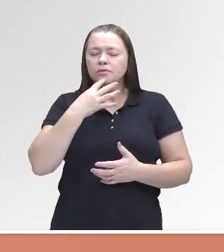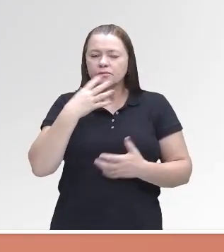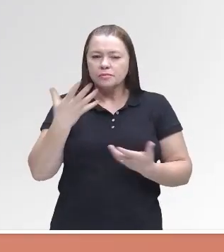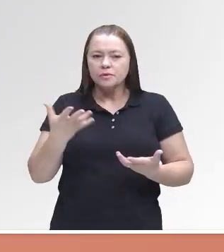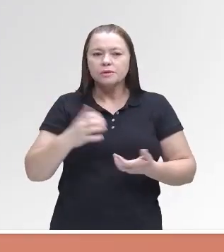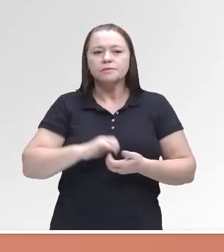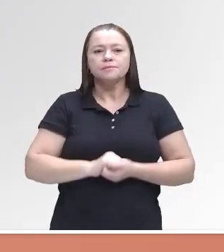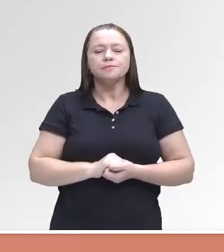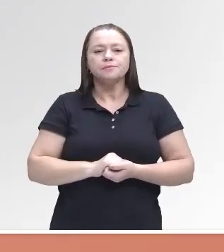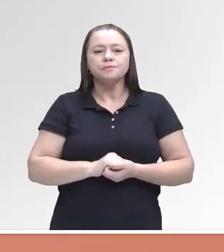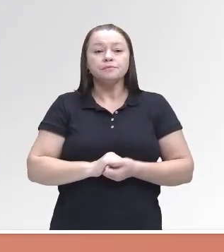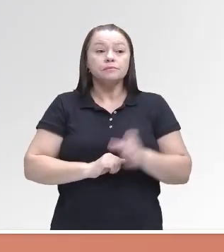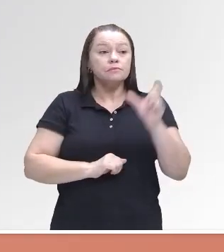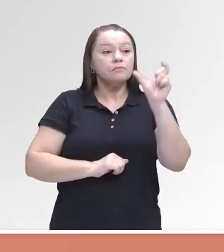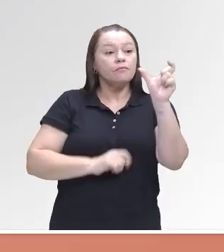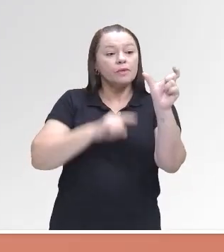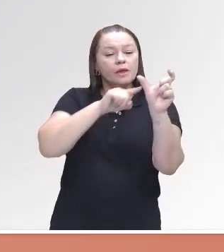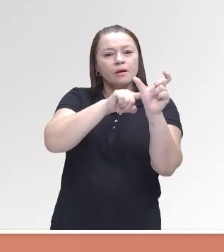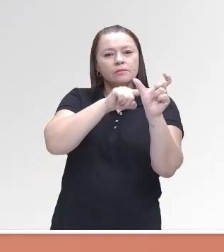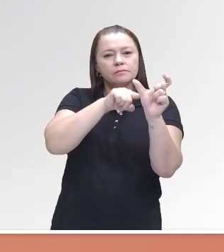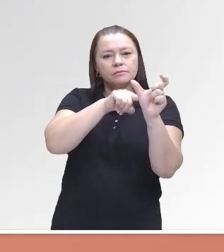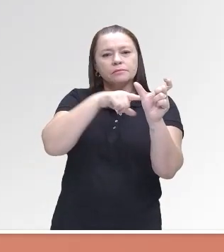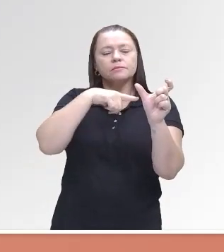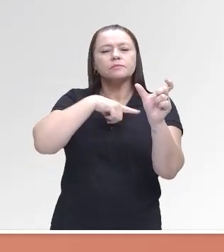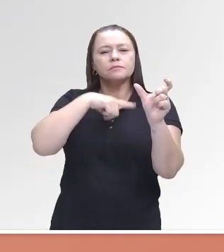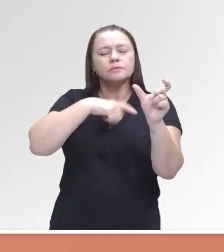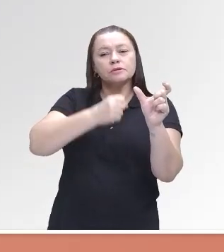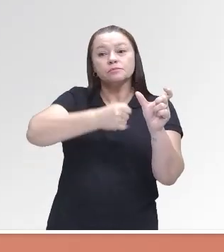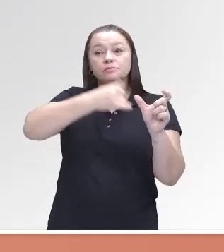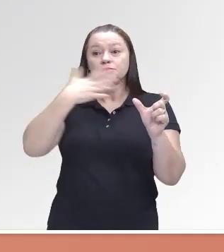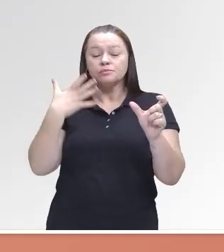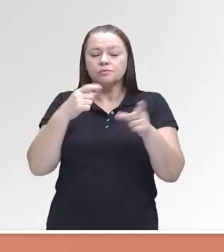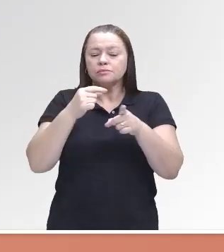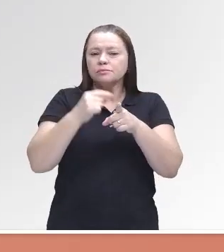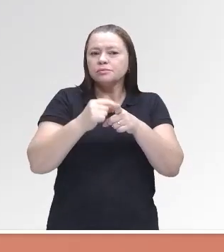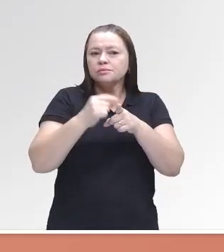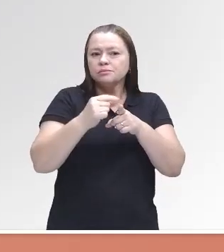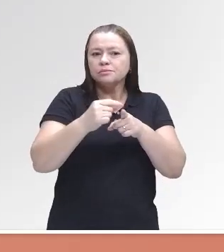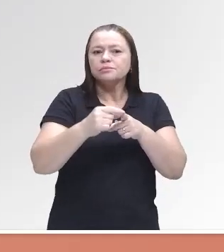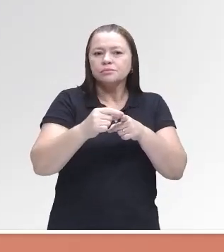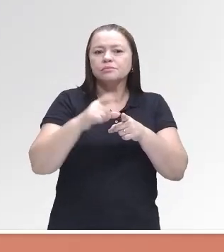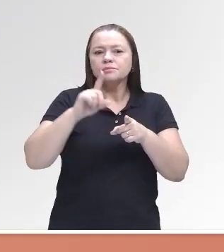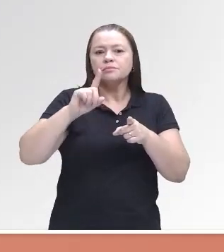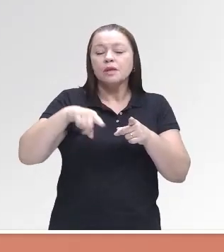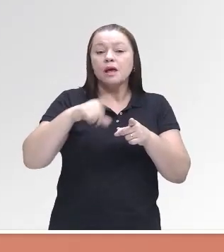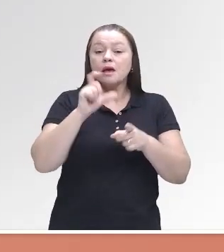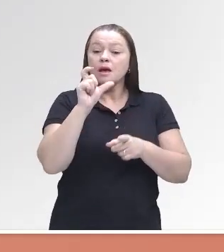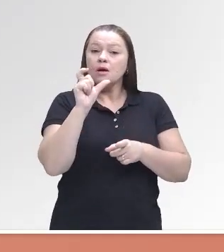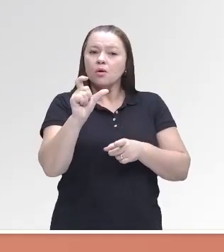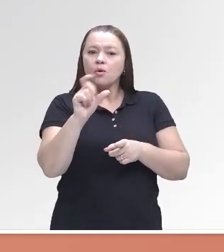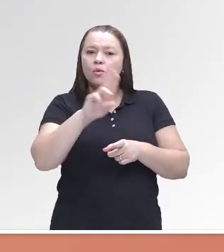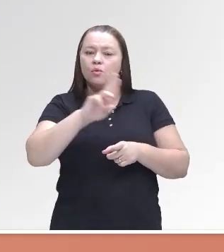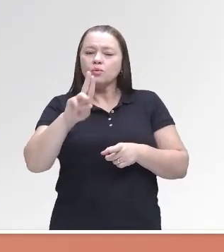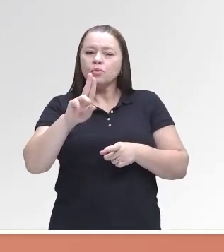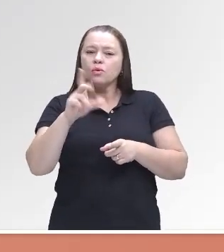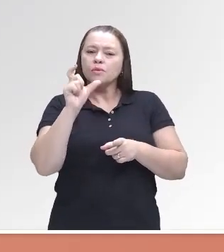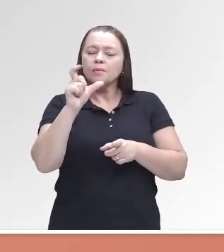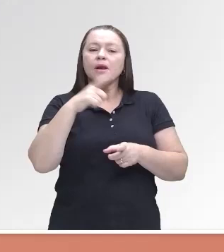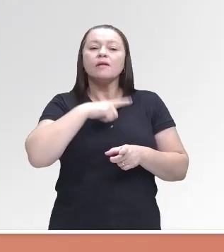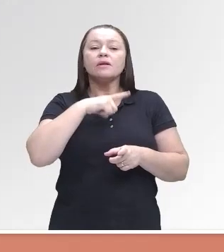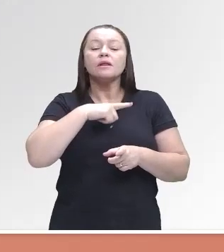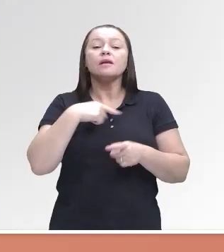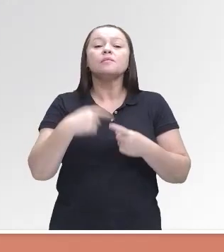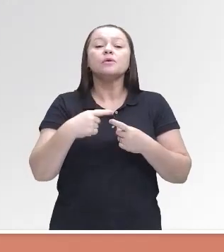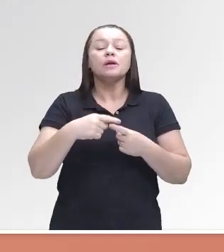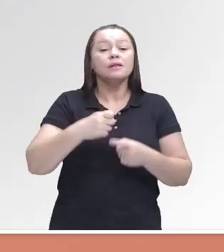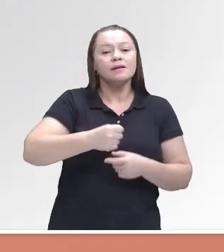Leiam comigo. A classificação das palavras quanto ao número de sílabas é o nome que a palavra recebe por causa da